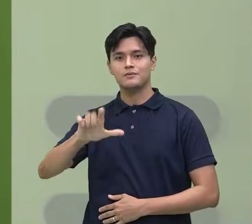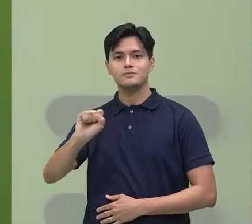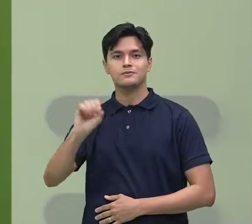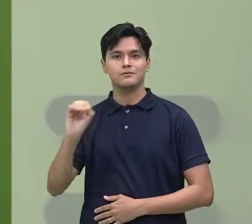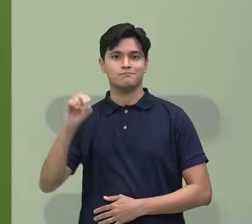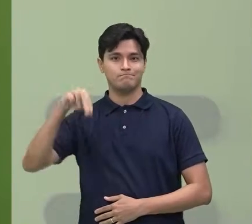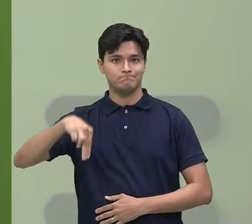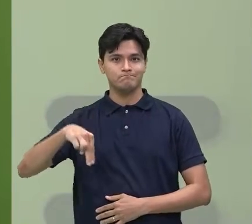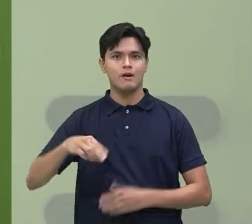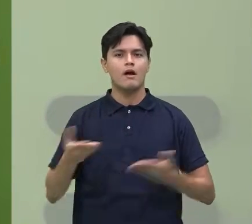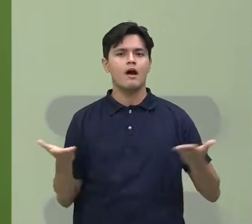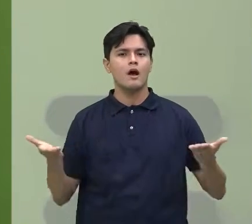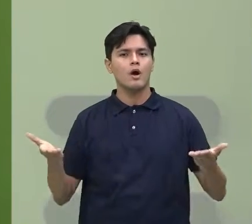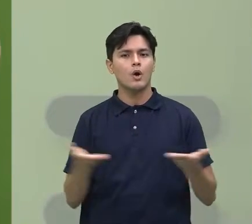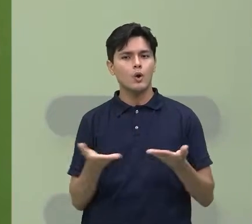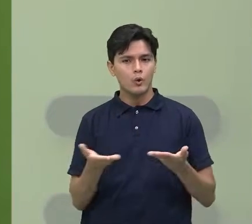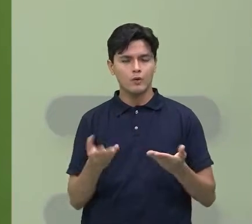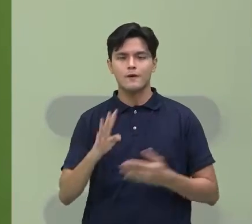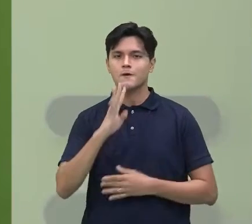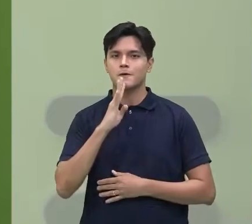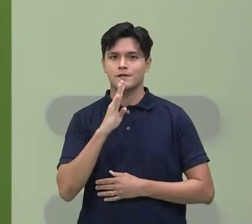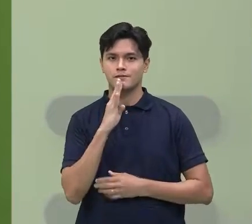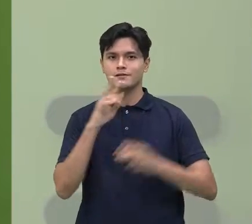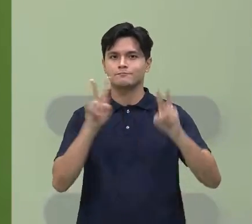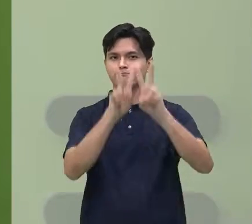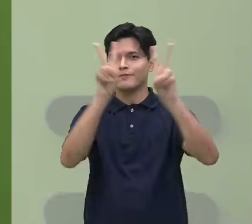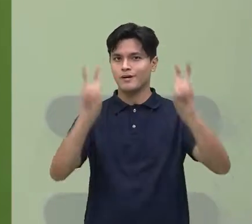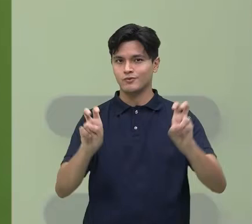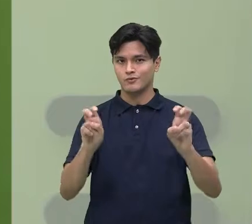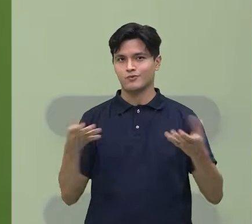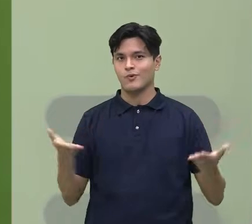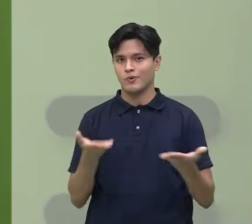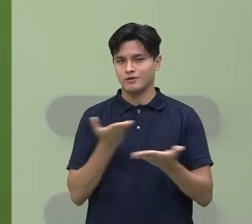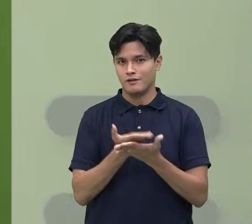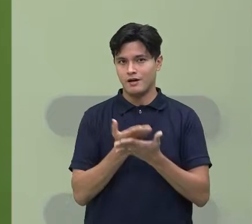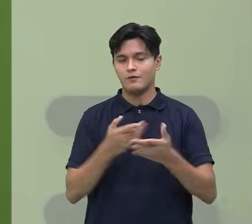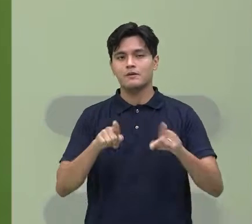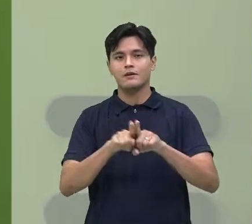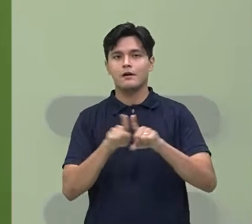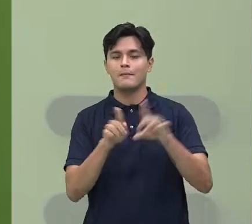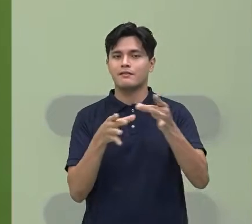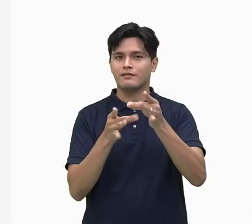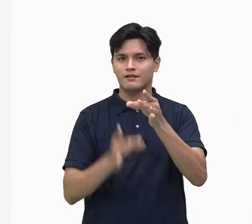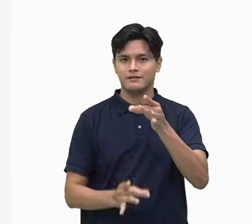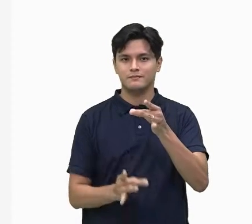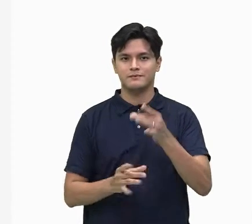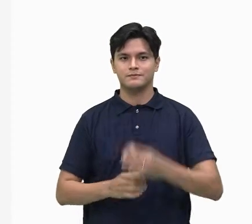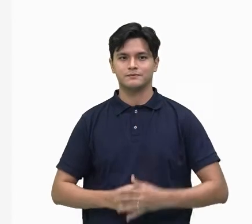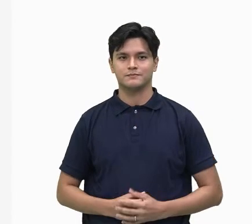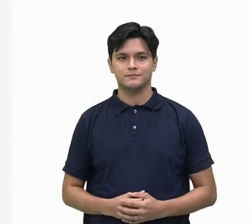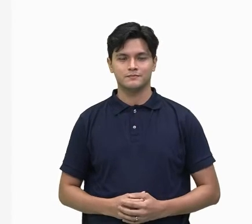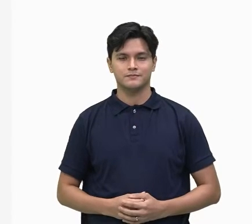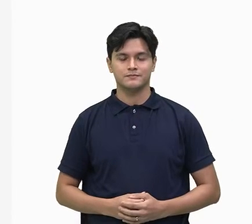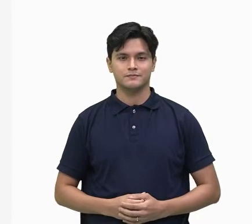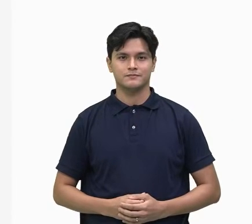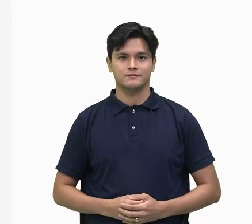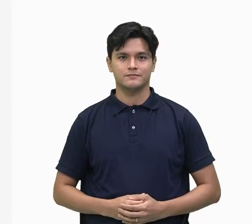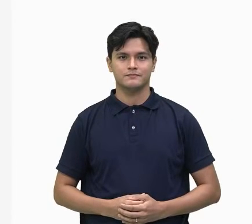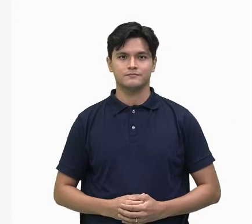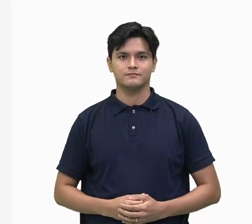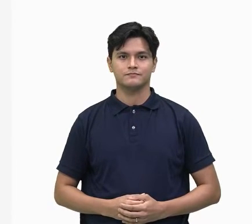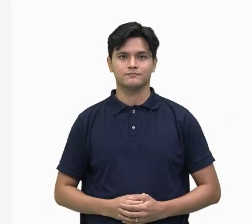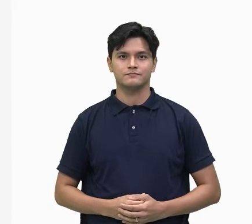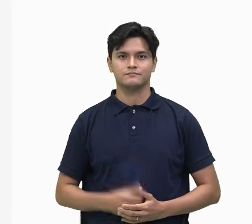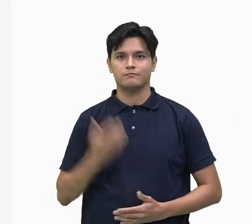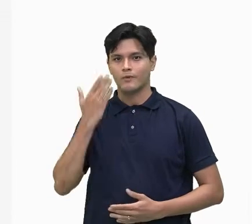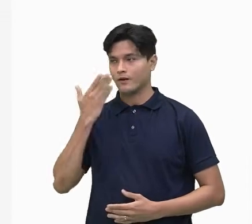agora nós vamos conhecer qual é o objeto de conhecimento e o detalhamento da nossa aula de hoje. Aí está,